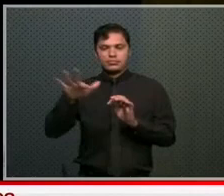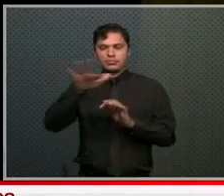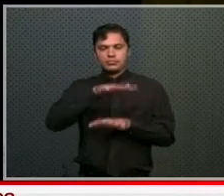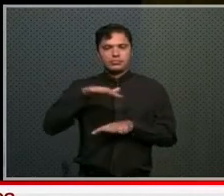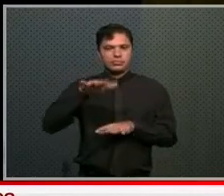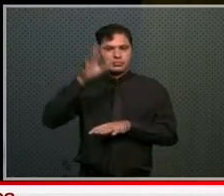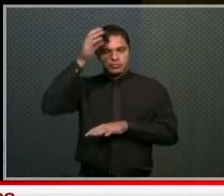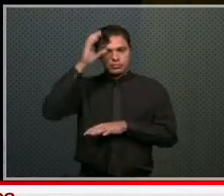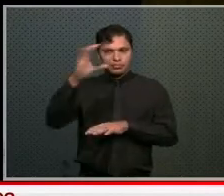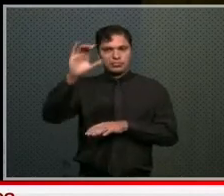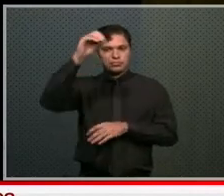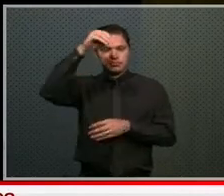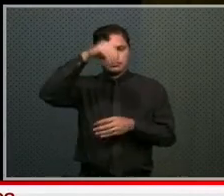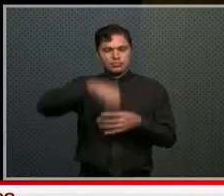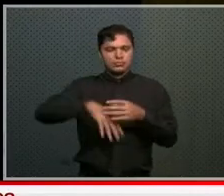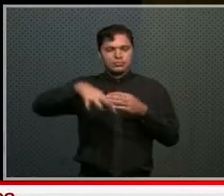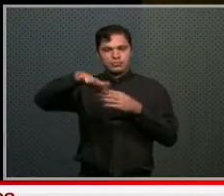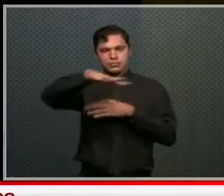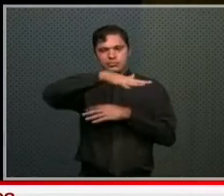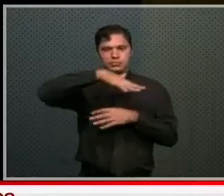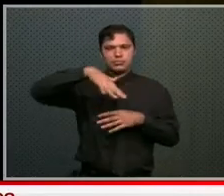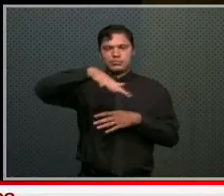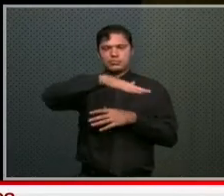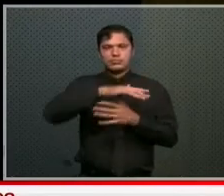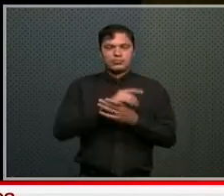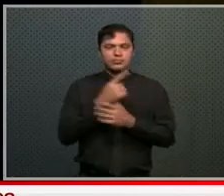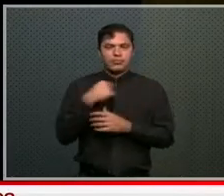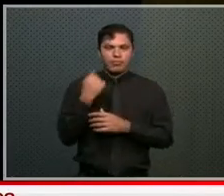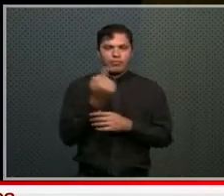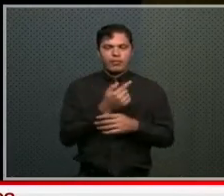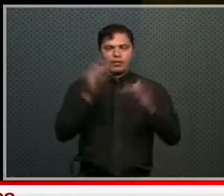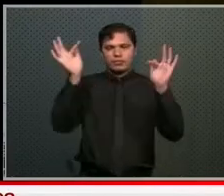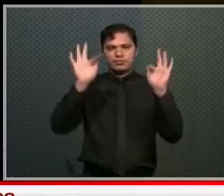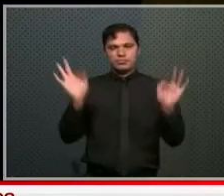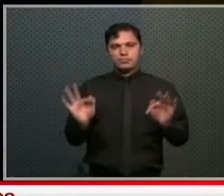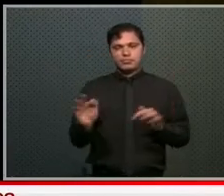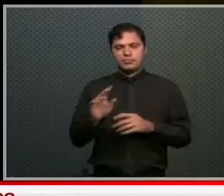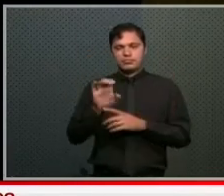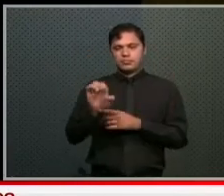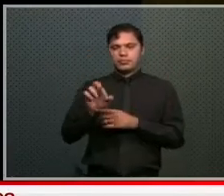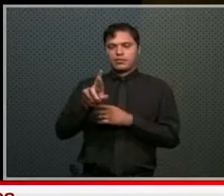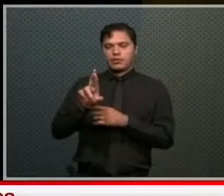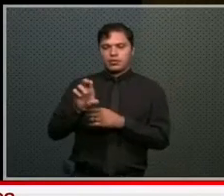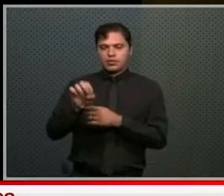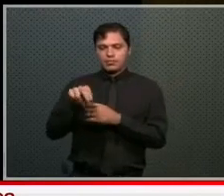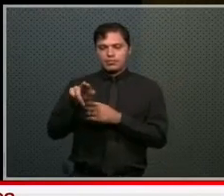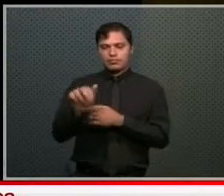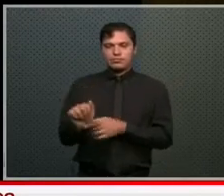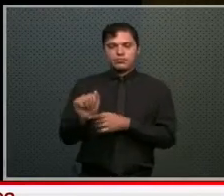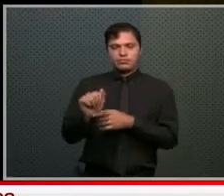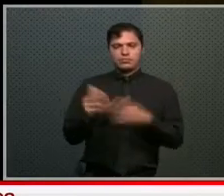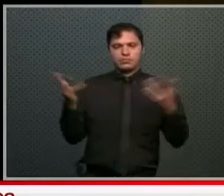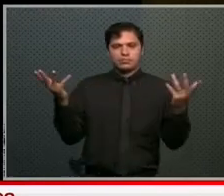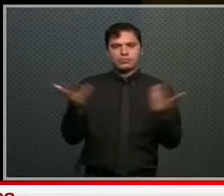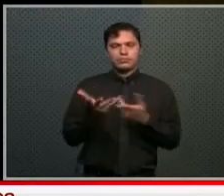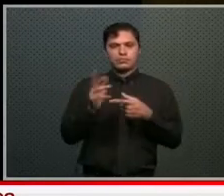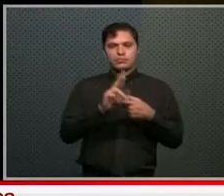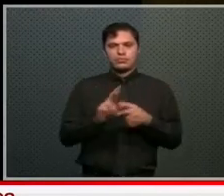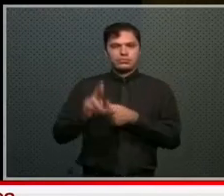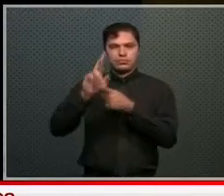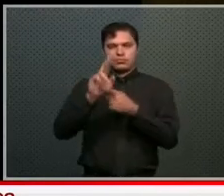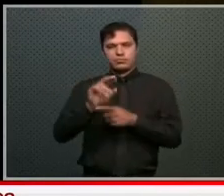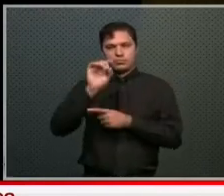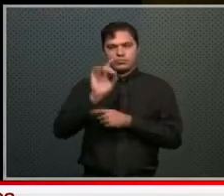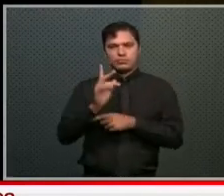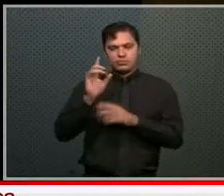literalmente nos nossos Muros E ficamos muito felizes Helena Helena de nesse momento você está representando não